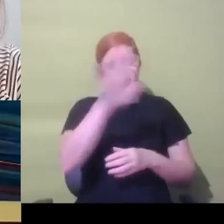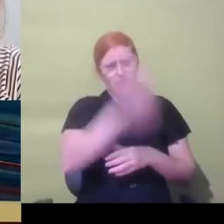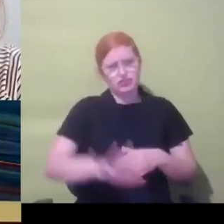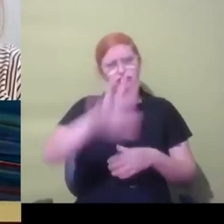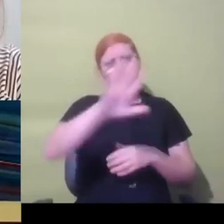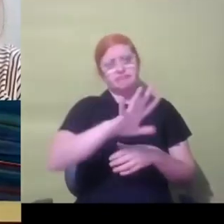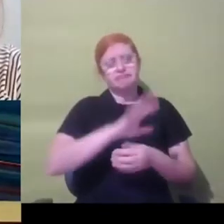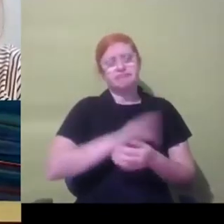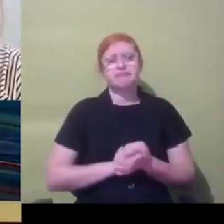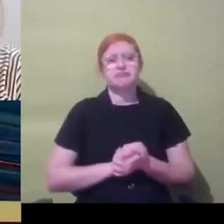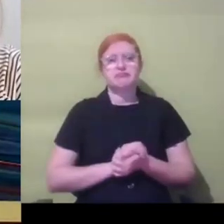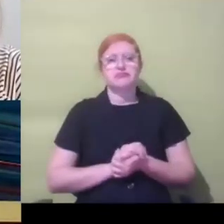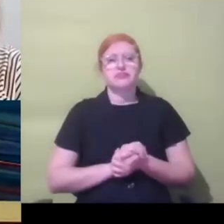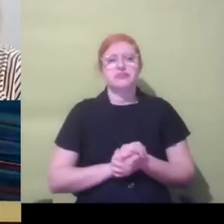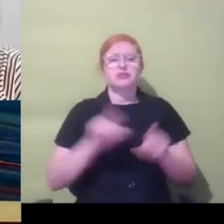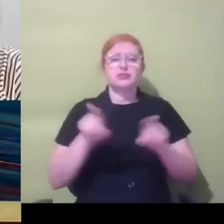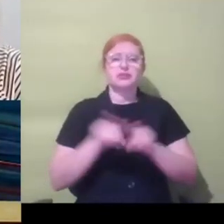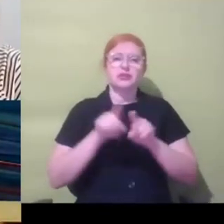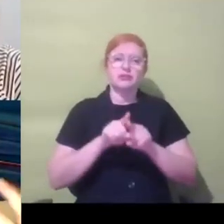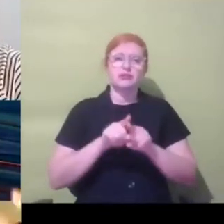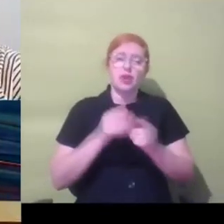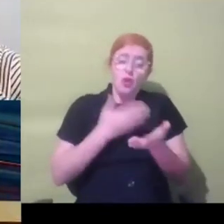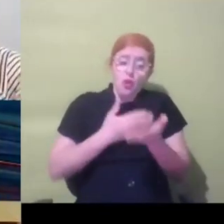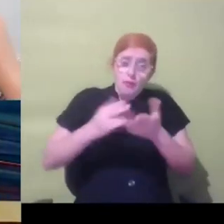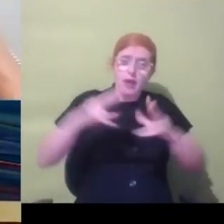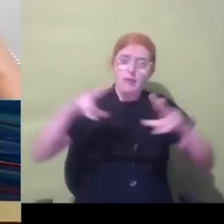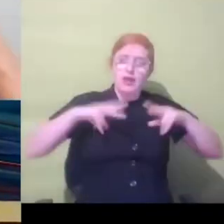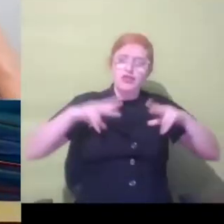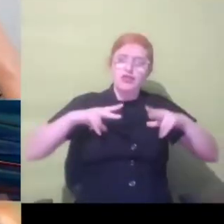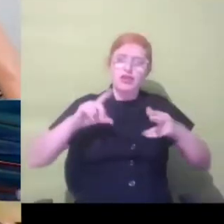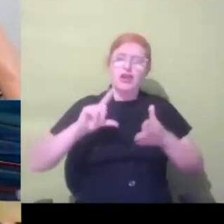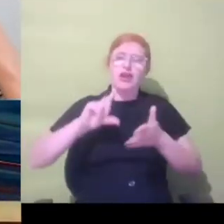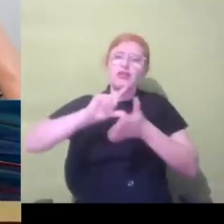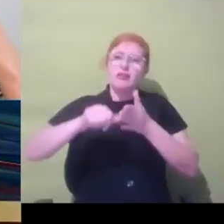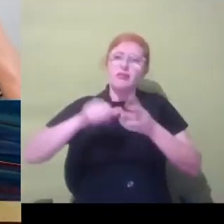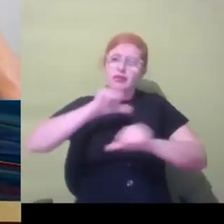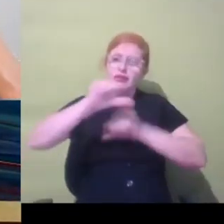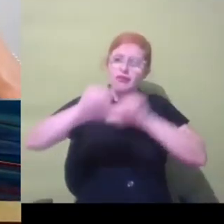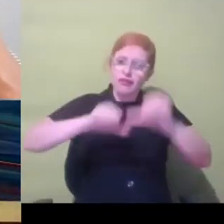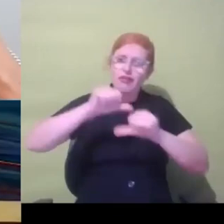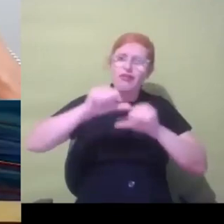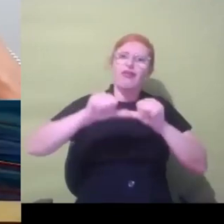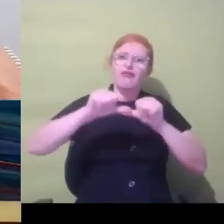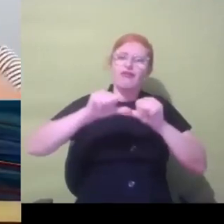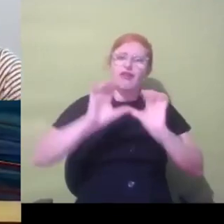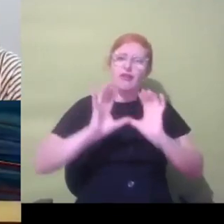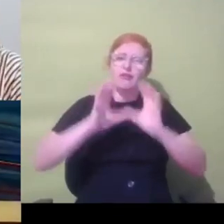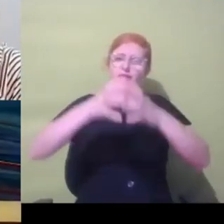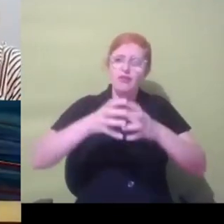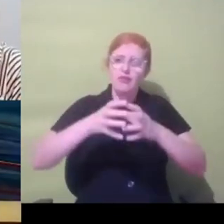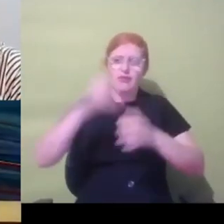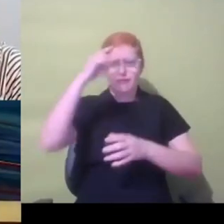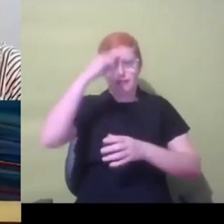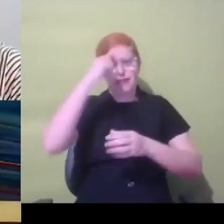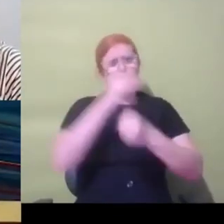totalidade, né? Então, parte um pouco do individual para o coletivo, para a gente se pensar feminista no cotidiano.